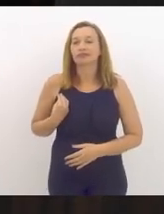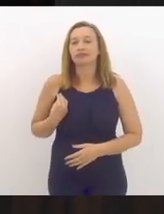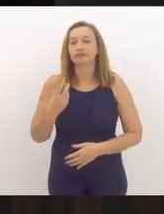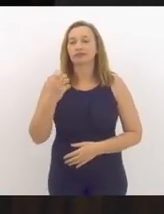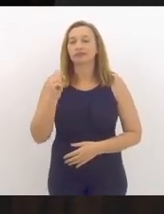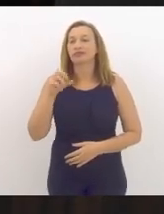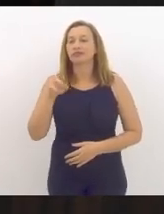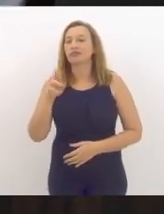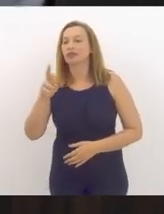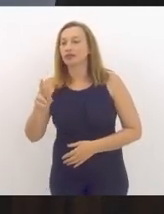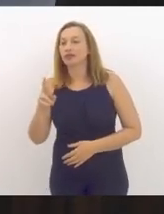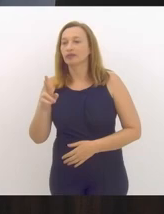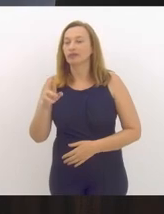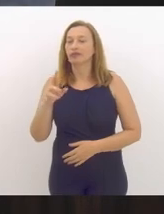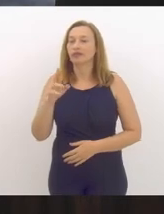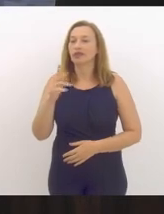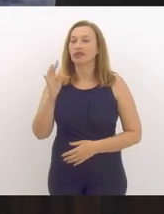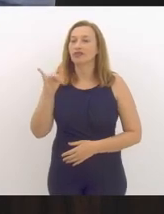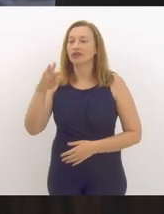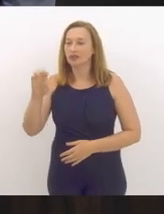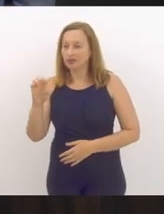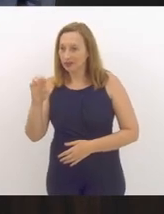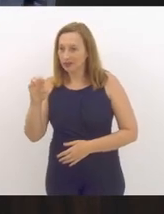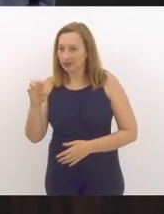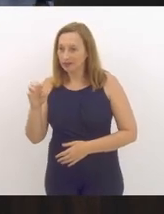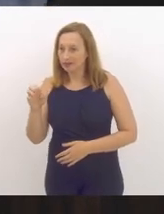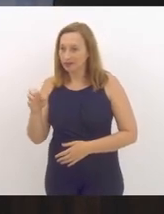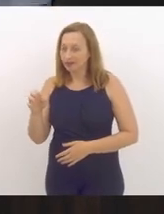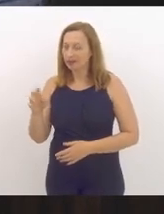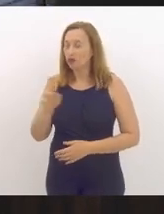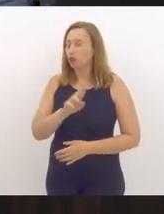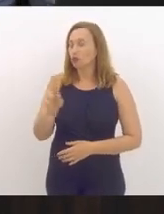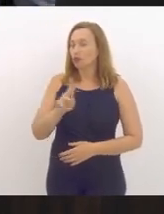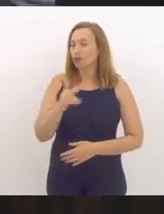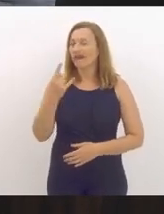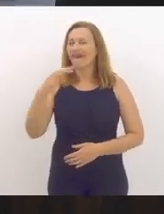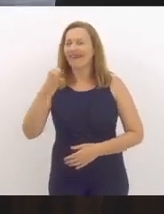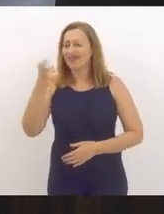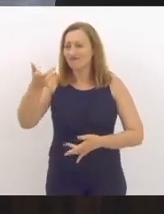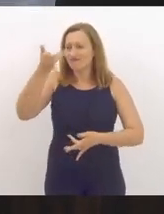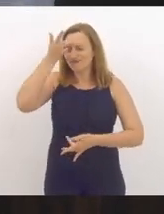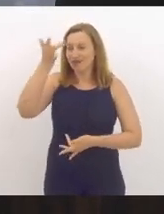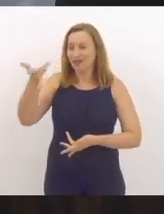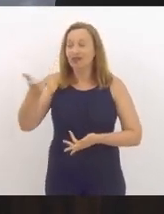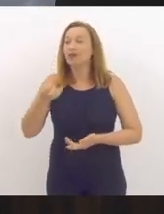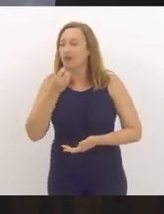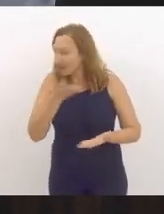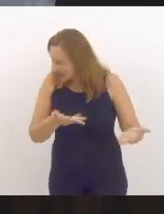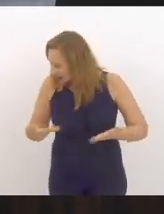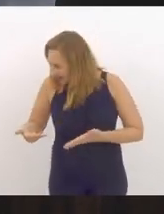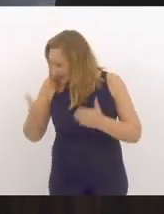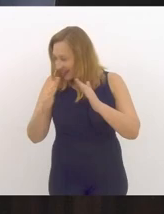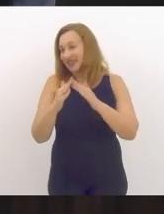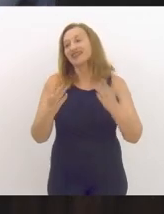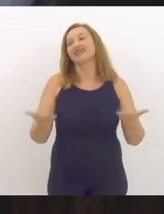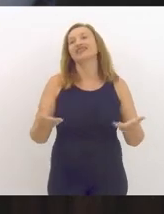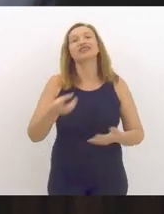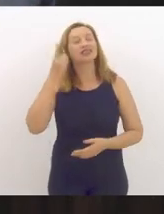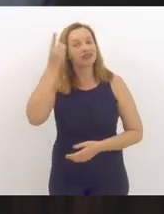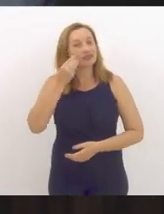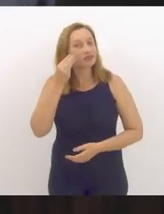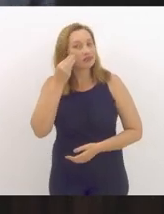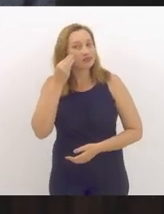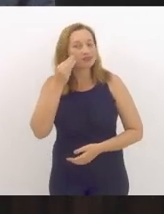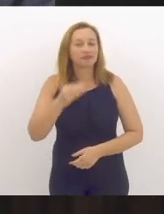Henrique Felipe. Ah, eu estou com o Henrique na cabeça. Desembargador Felipe, seja muito bem-vindo a essa casa. Deputada